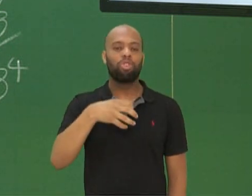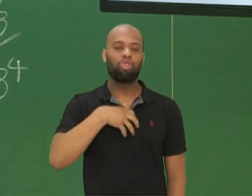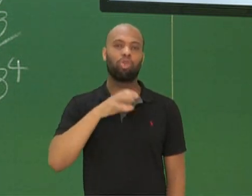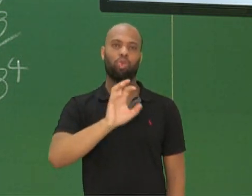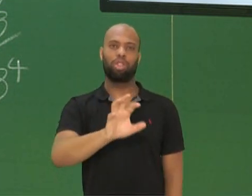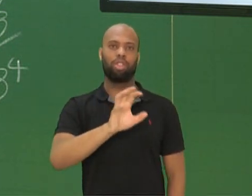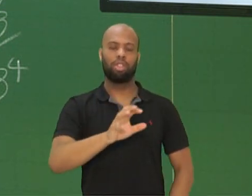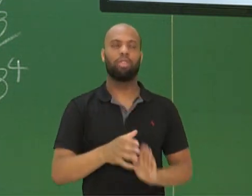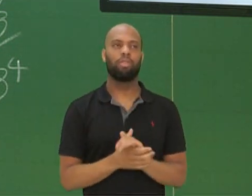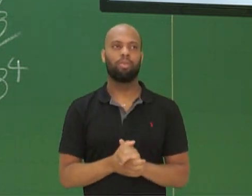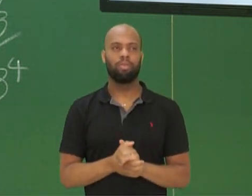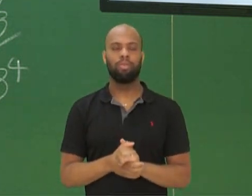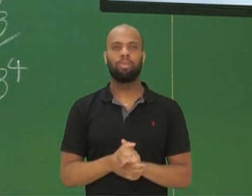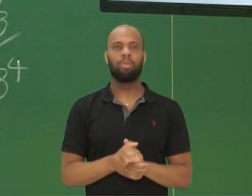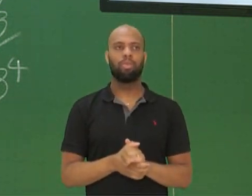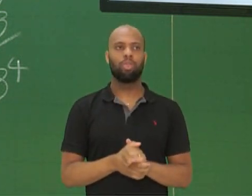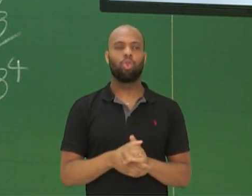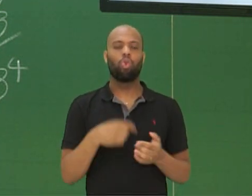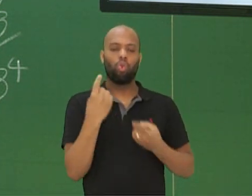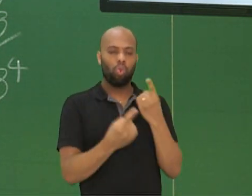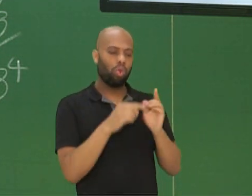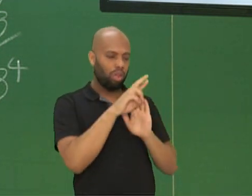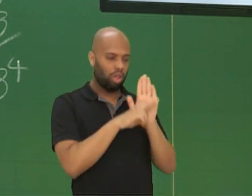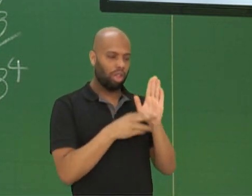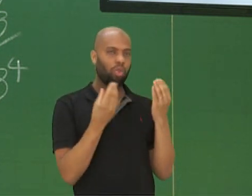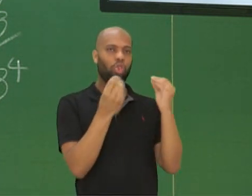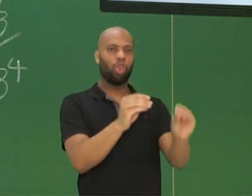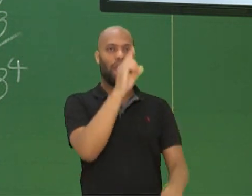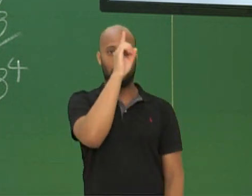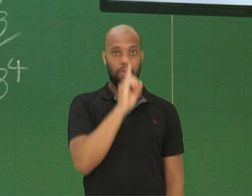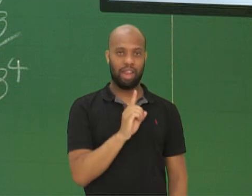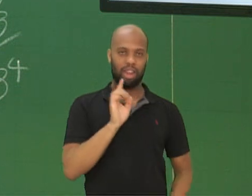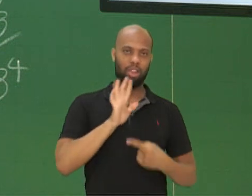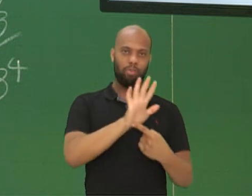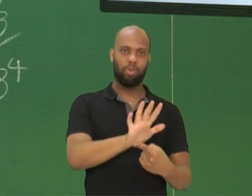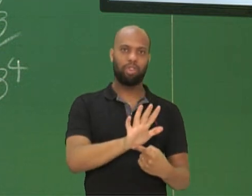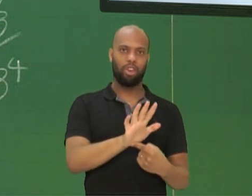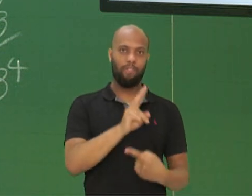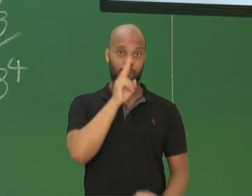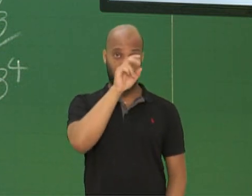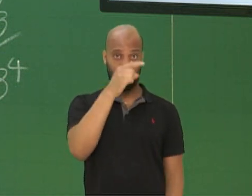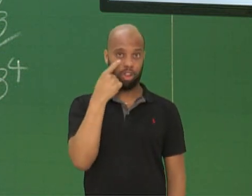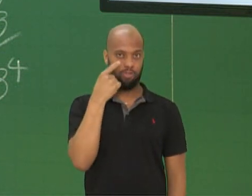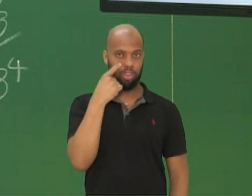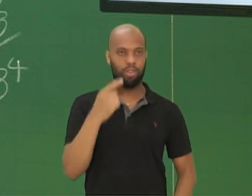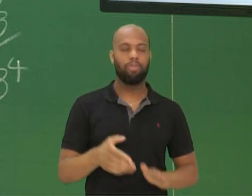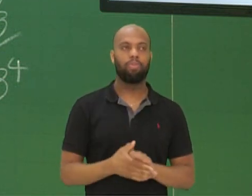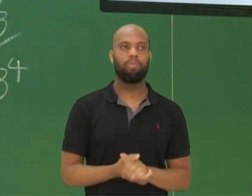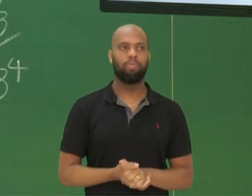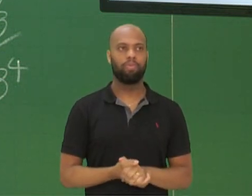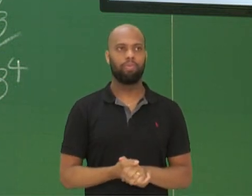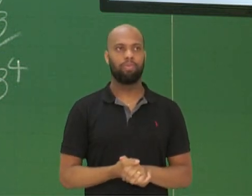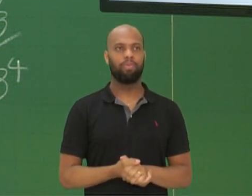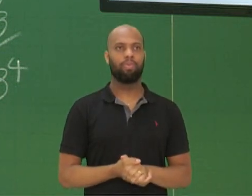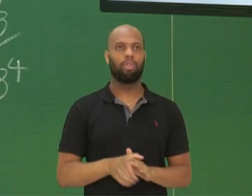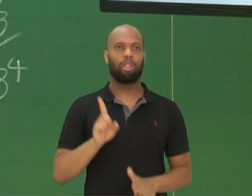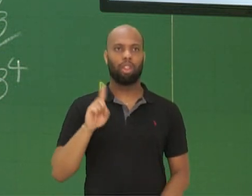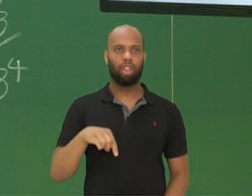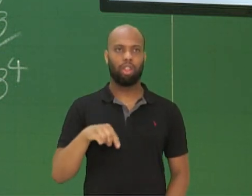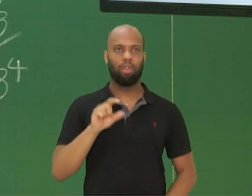que essa fração com as bases no mesmo expoente. Um expoente só para a base